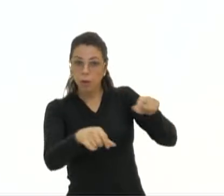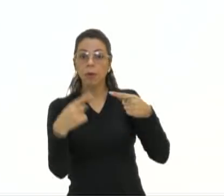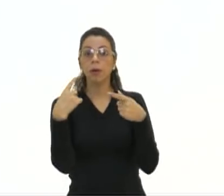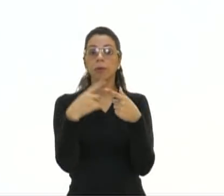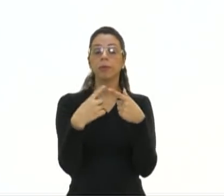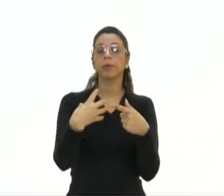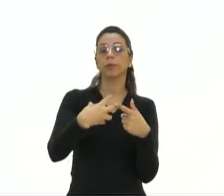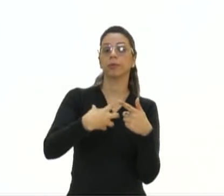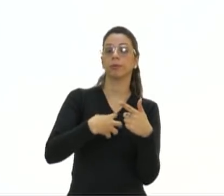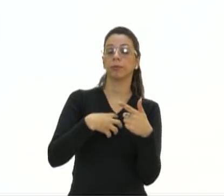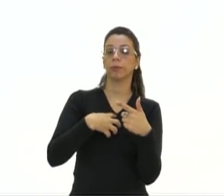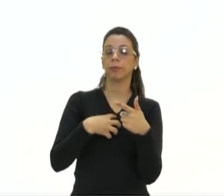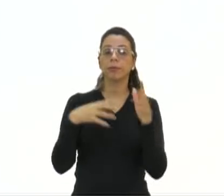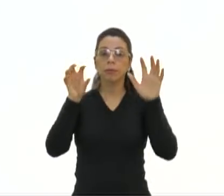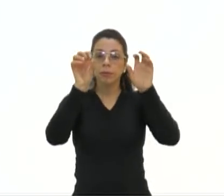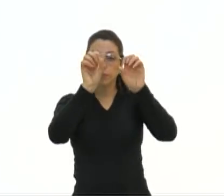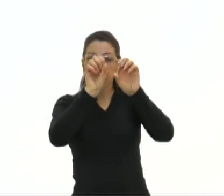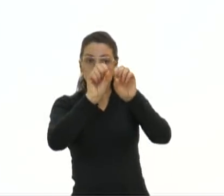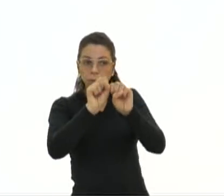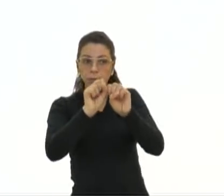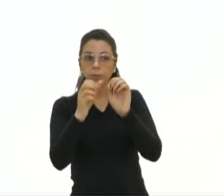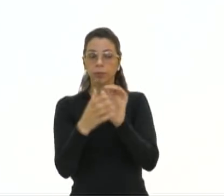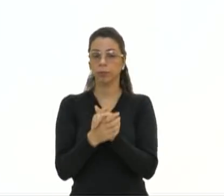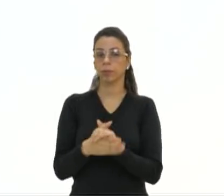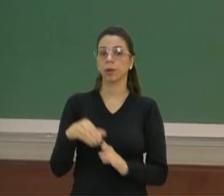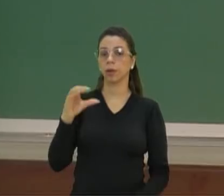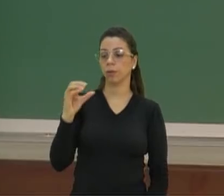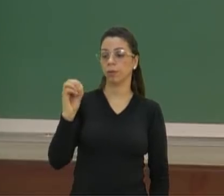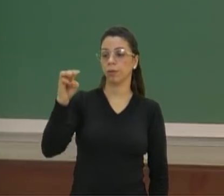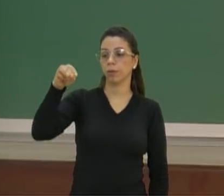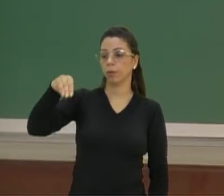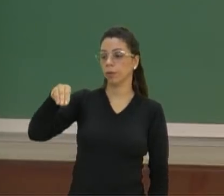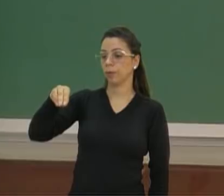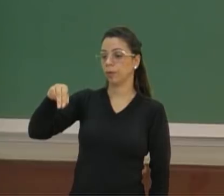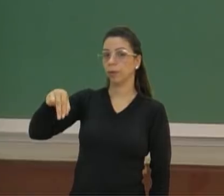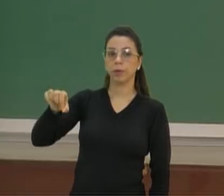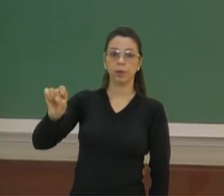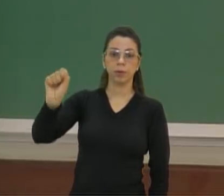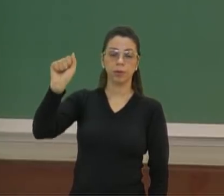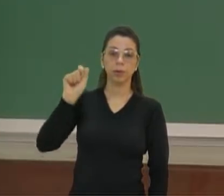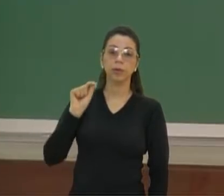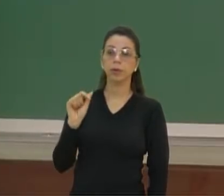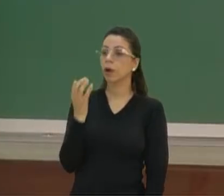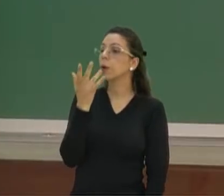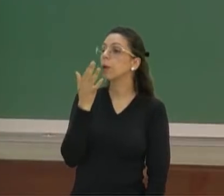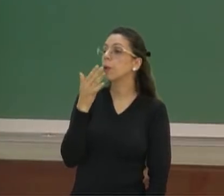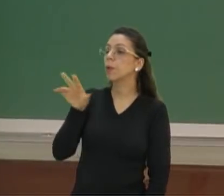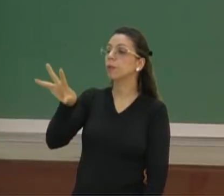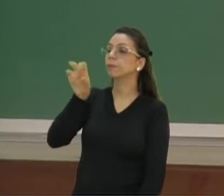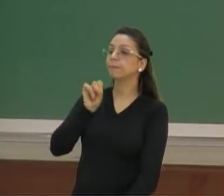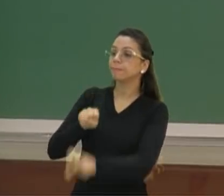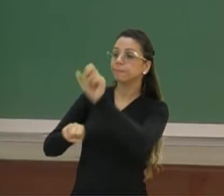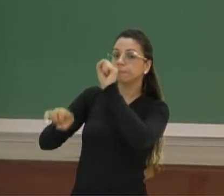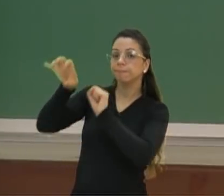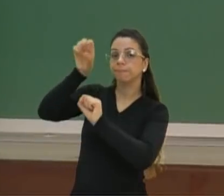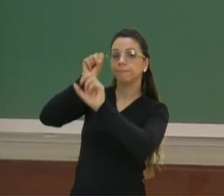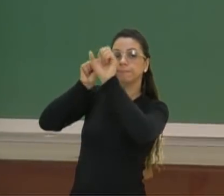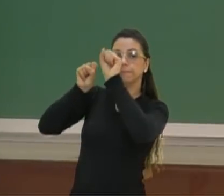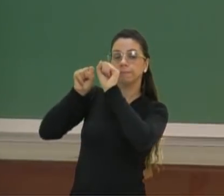à penumbra. Já os cones relacionam-se com a percepção de